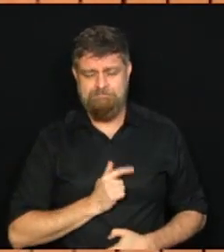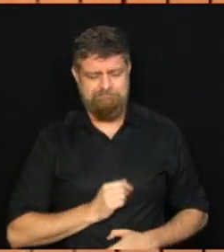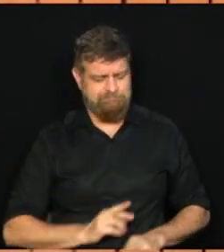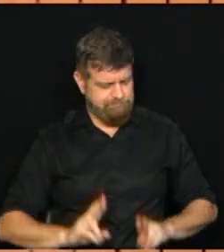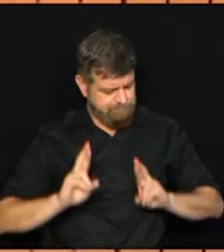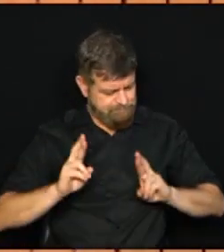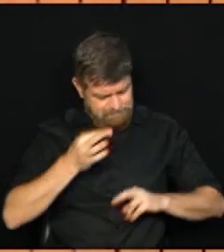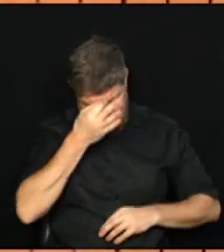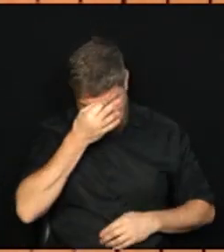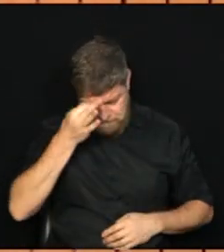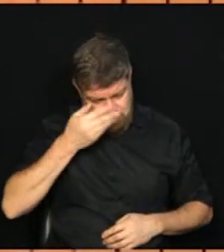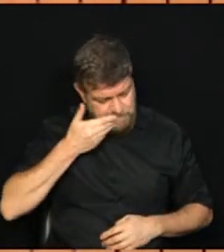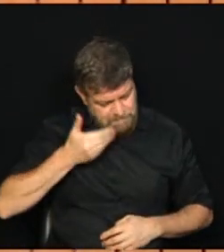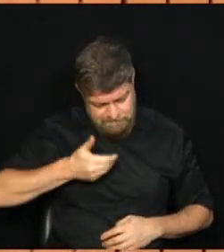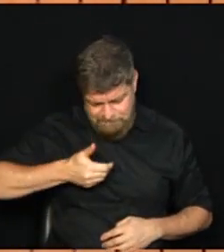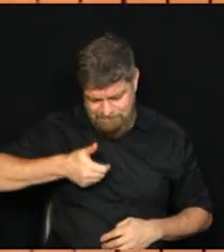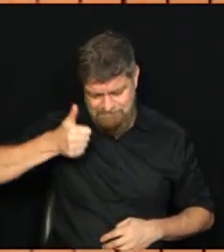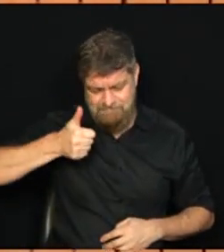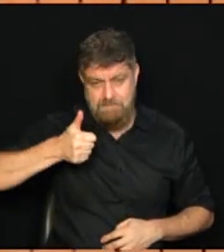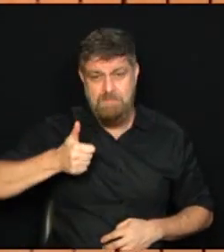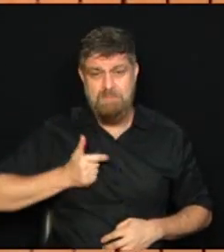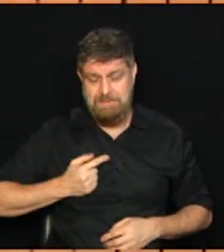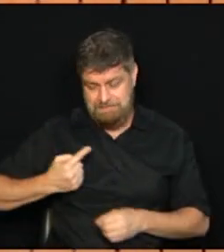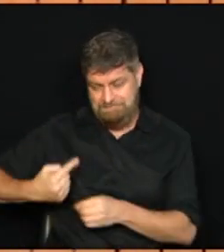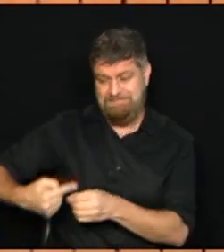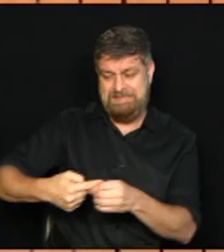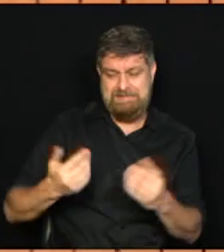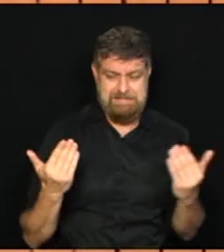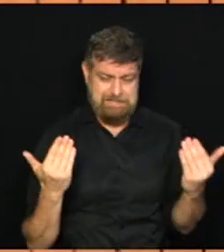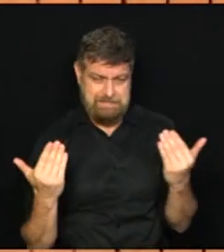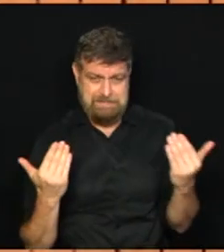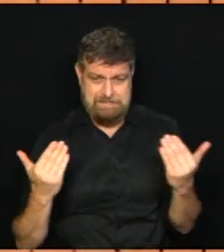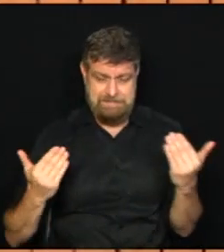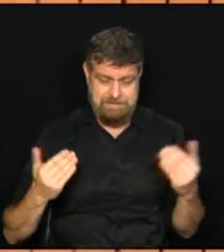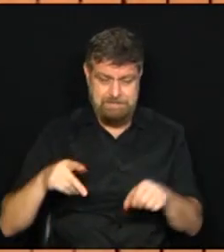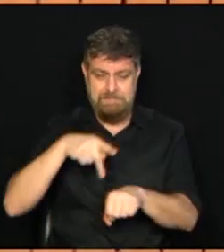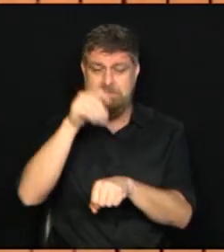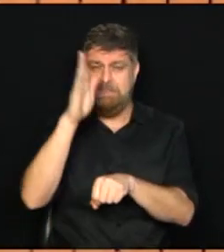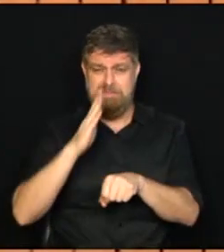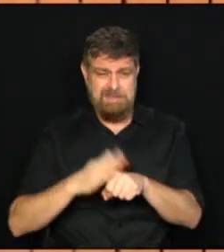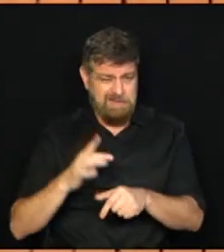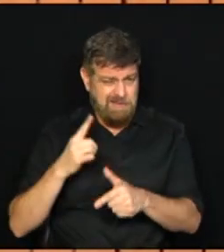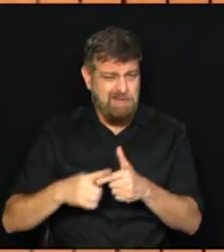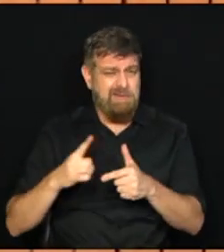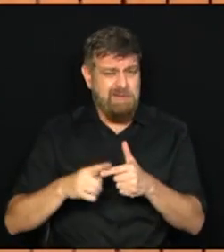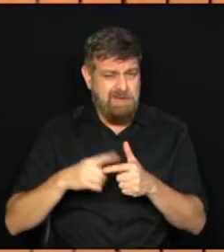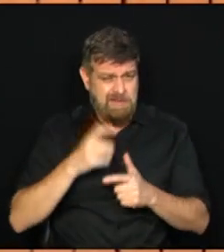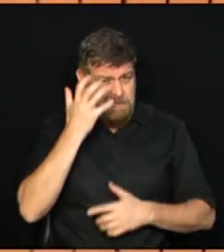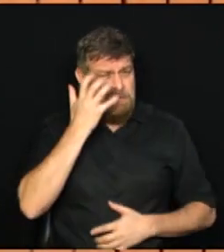melhor do que muitas cidades do nosso país. Então, fica aqui também a minha